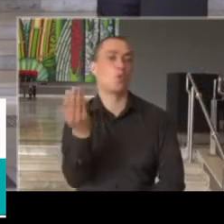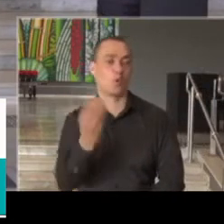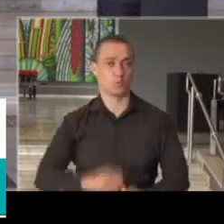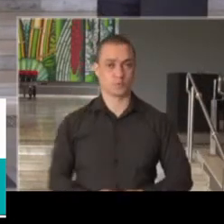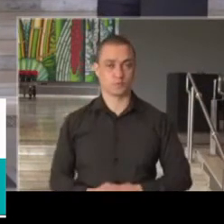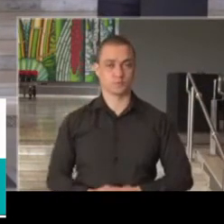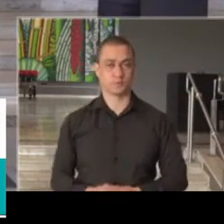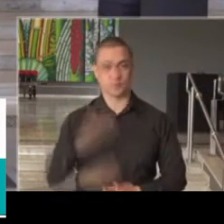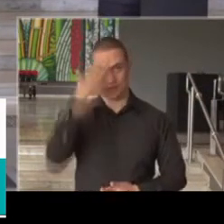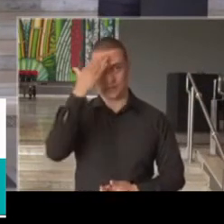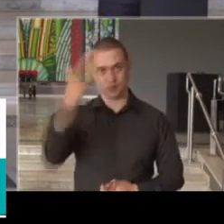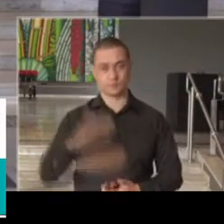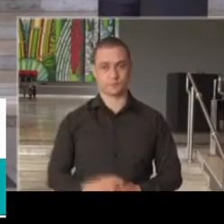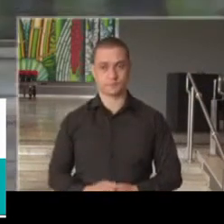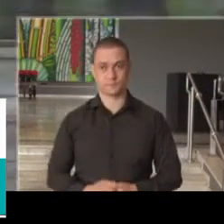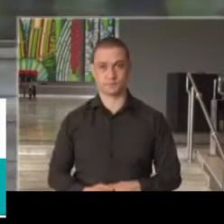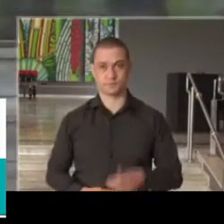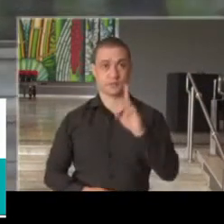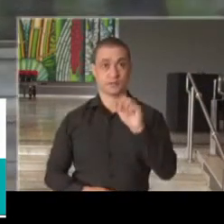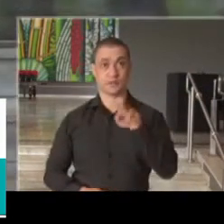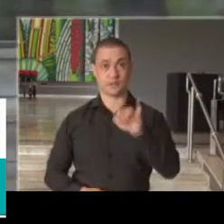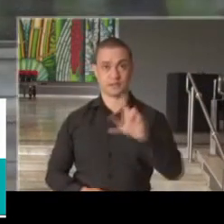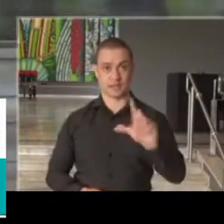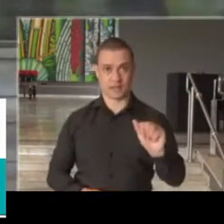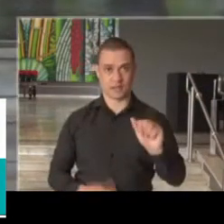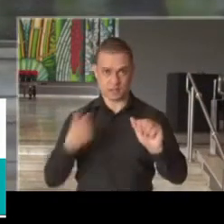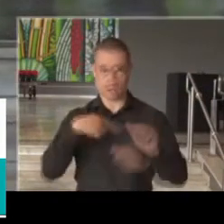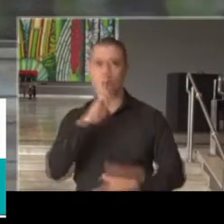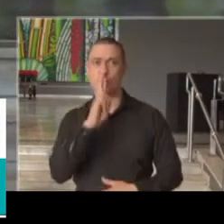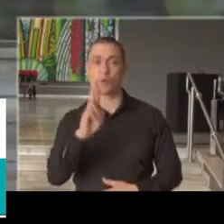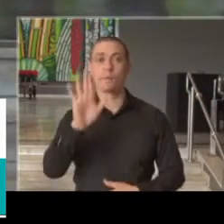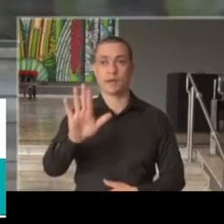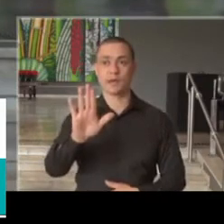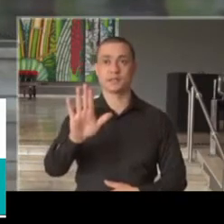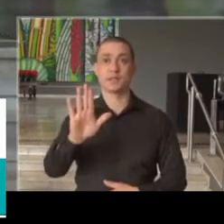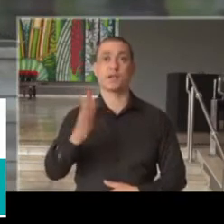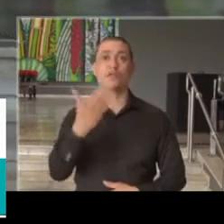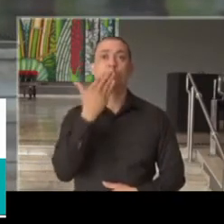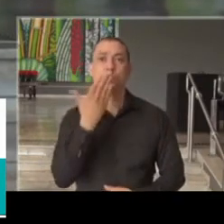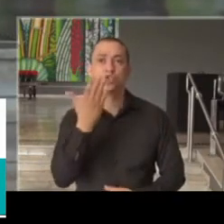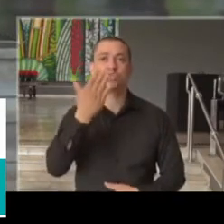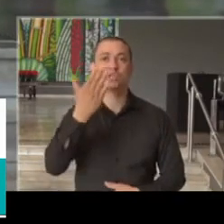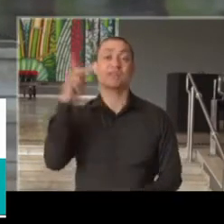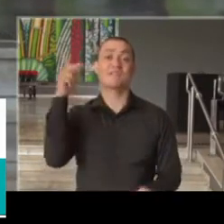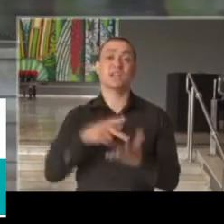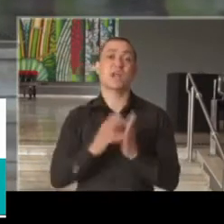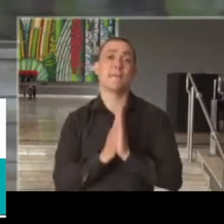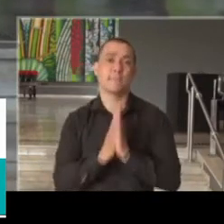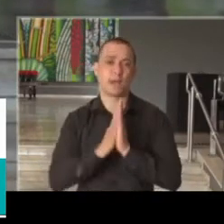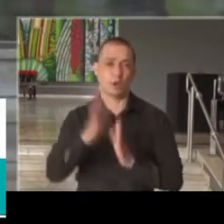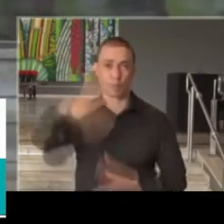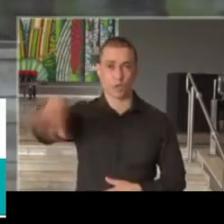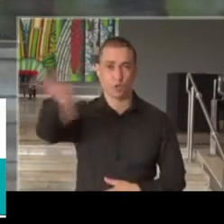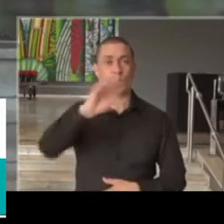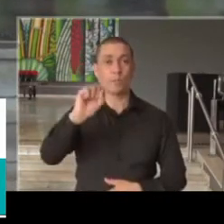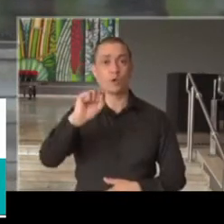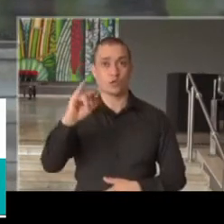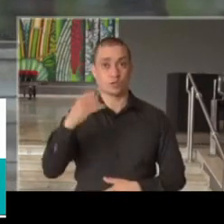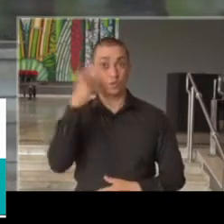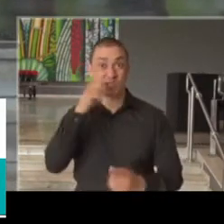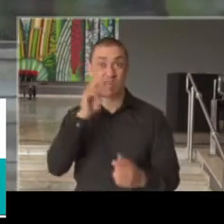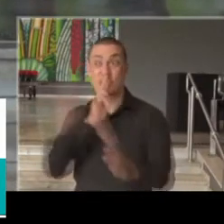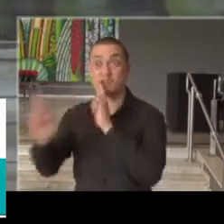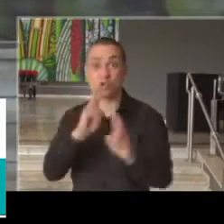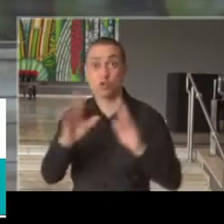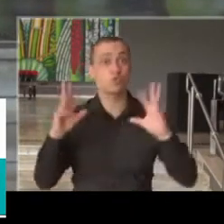de problema? Obrigada. Daniela, vou responder, mas vou fazer um pedido, na verdade, um apelo aos jornalistas para que possamos atender a